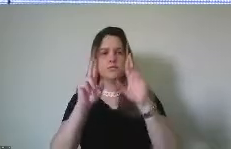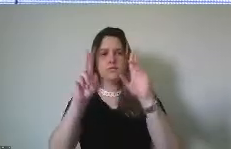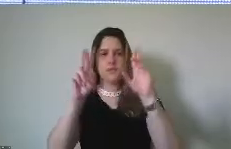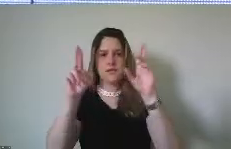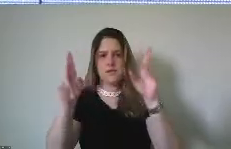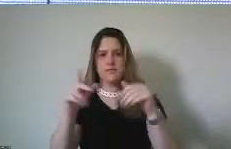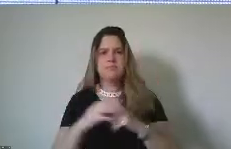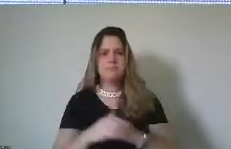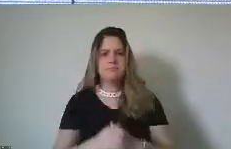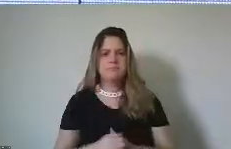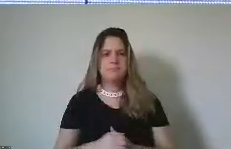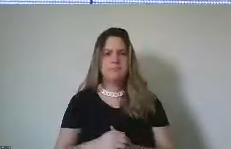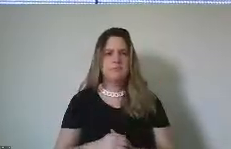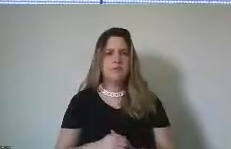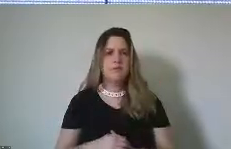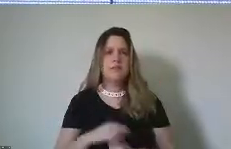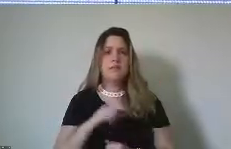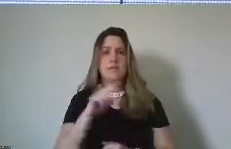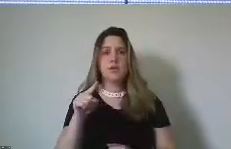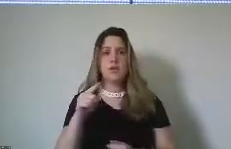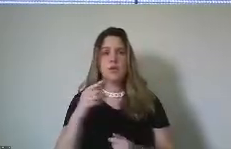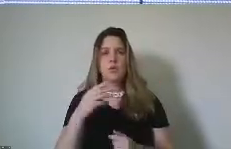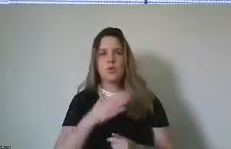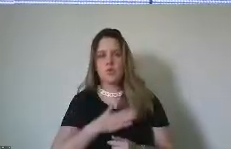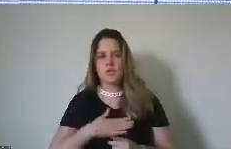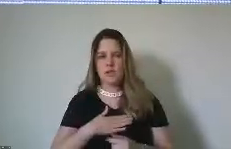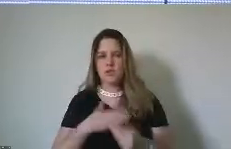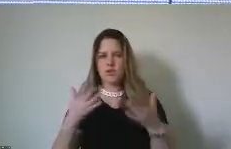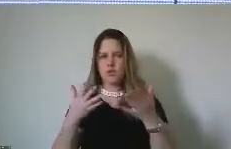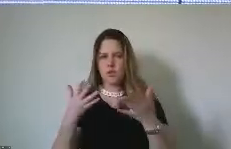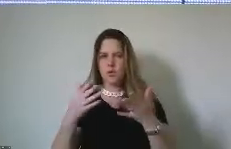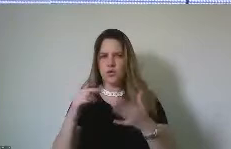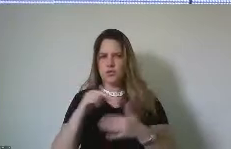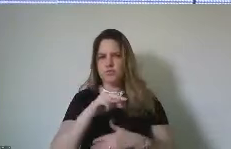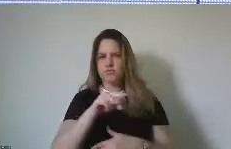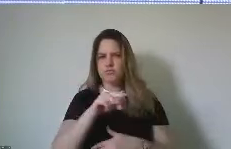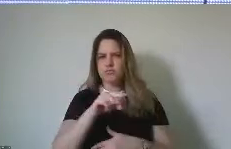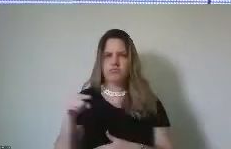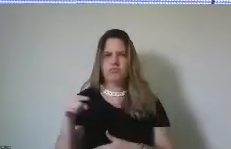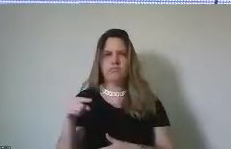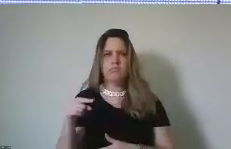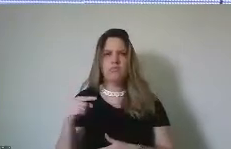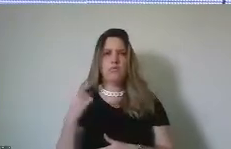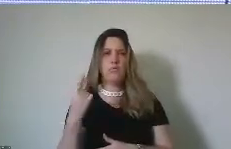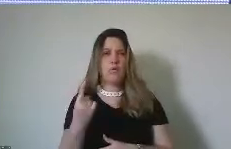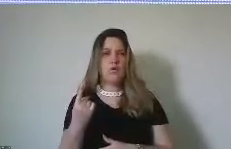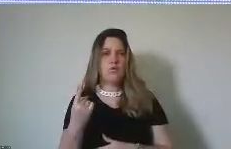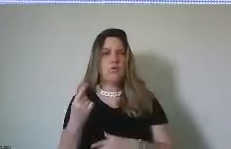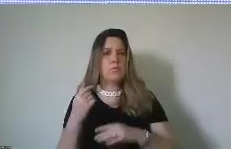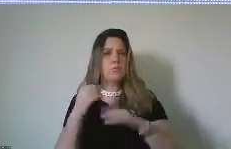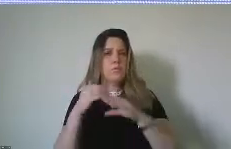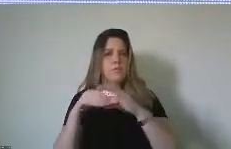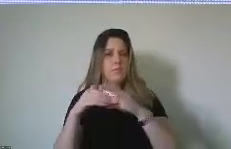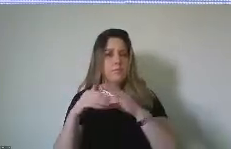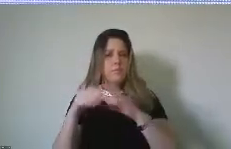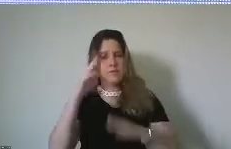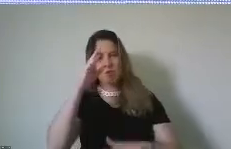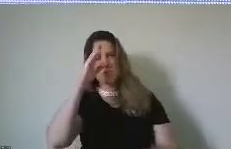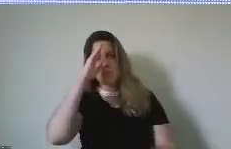eu gostaria que vocês no dia de hoje saíssem aqui com uma mensagem principal